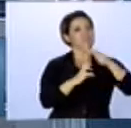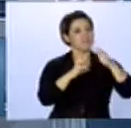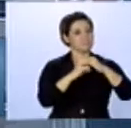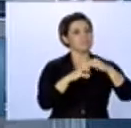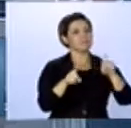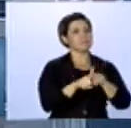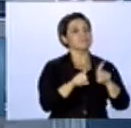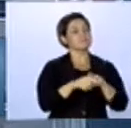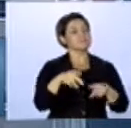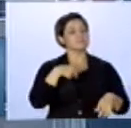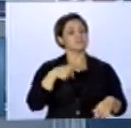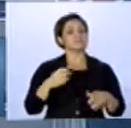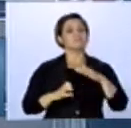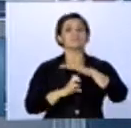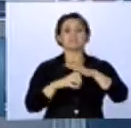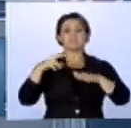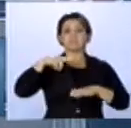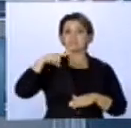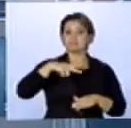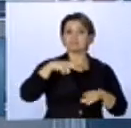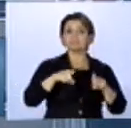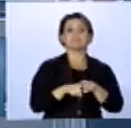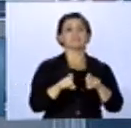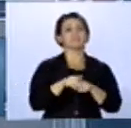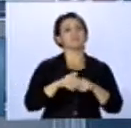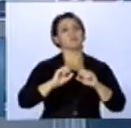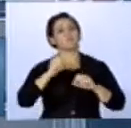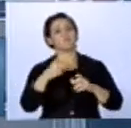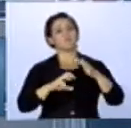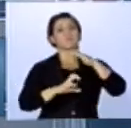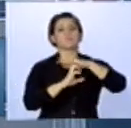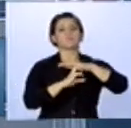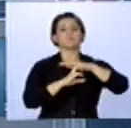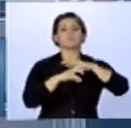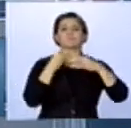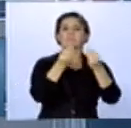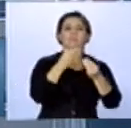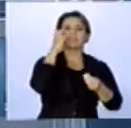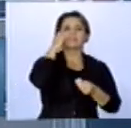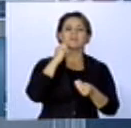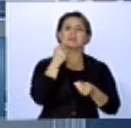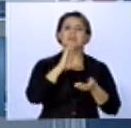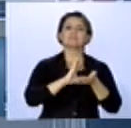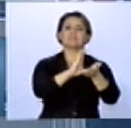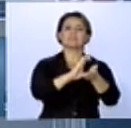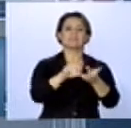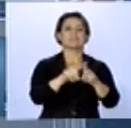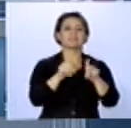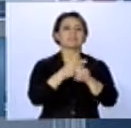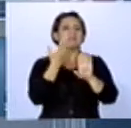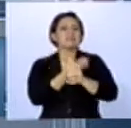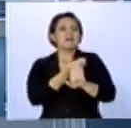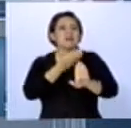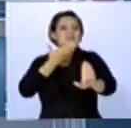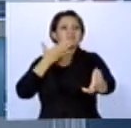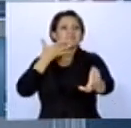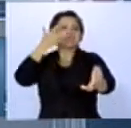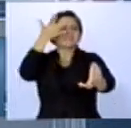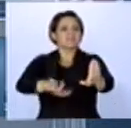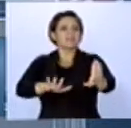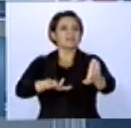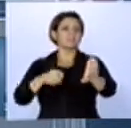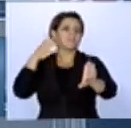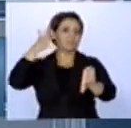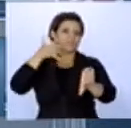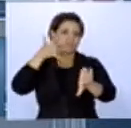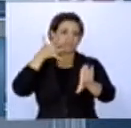e a doação pessoal sem limite linear a face do cidadão da política na medida em que o candidato e seu partido